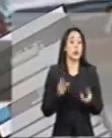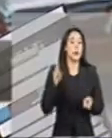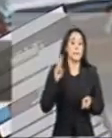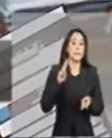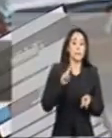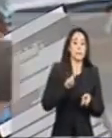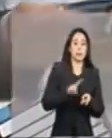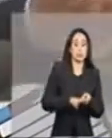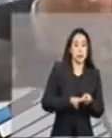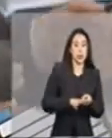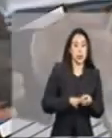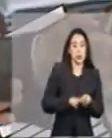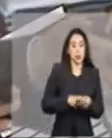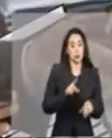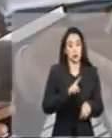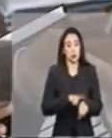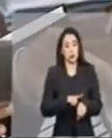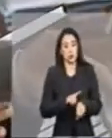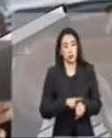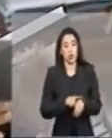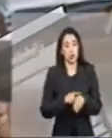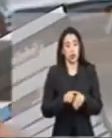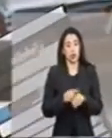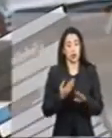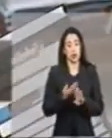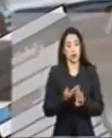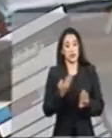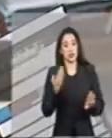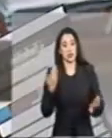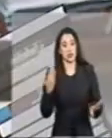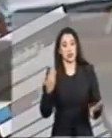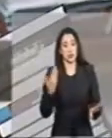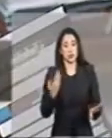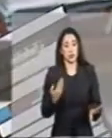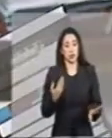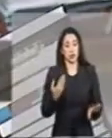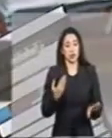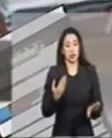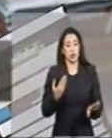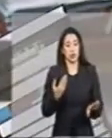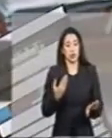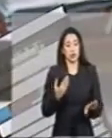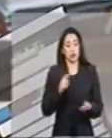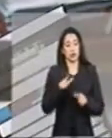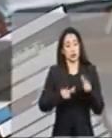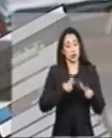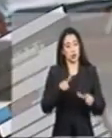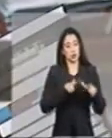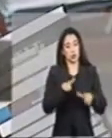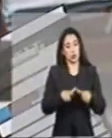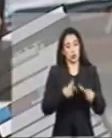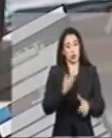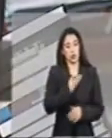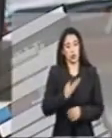temporária, afastamento dos agentes das funções públicas e